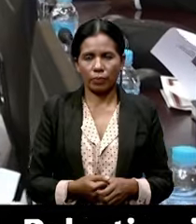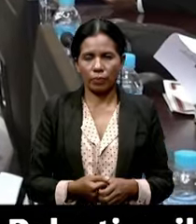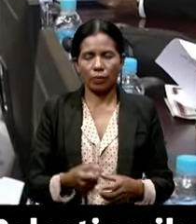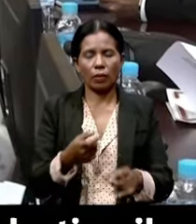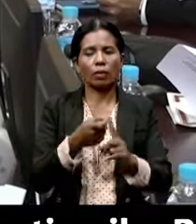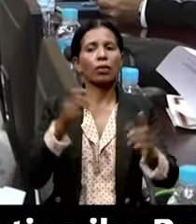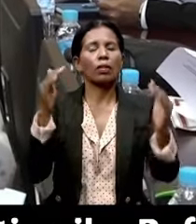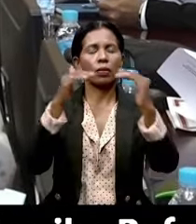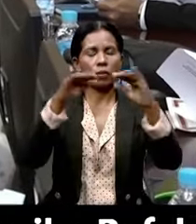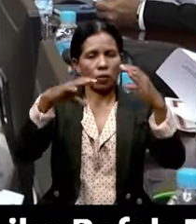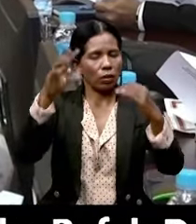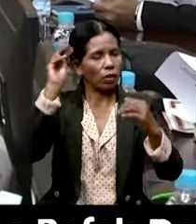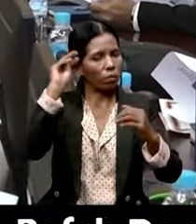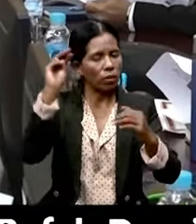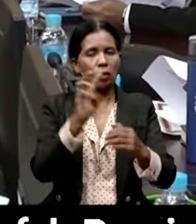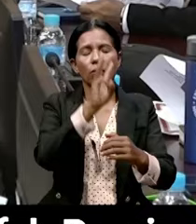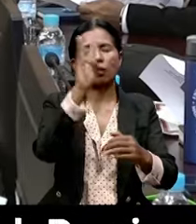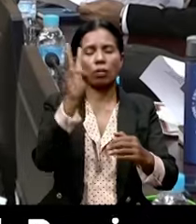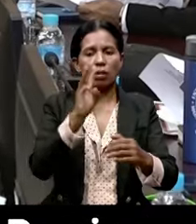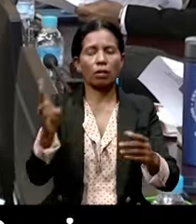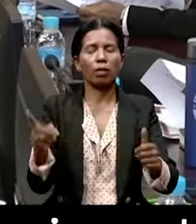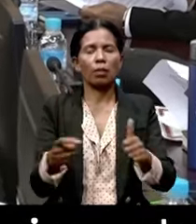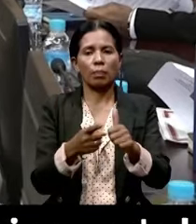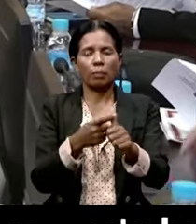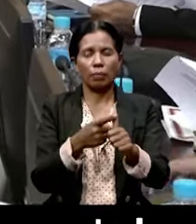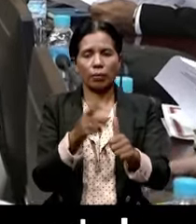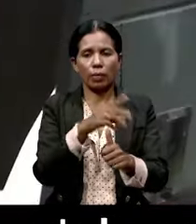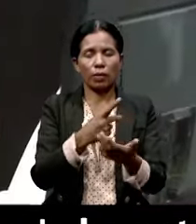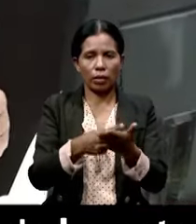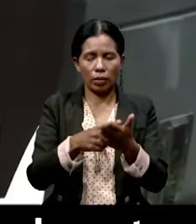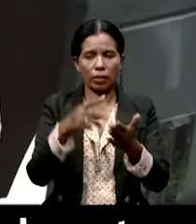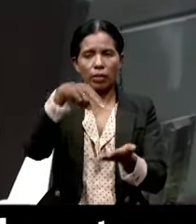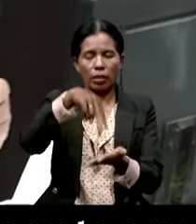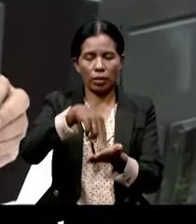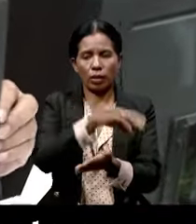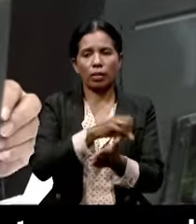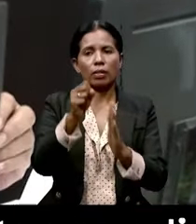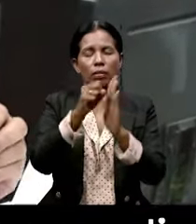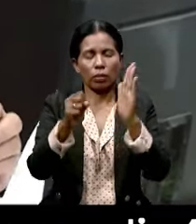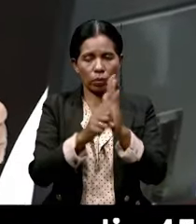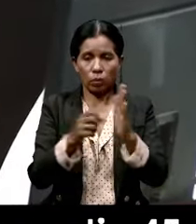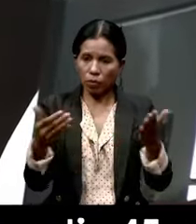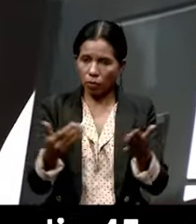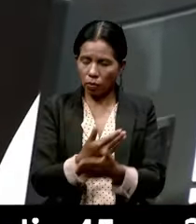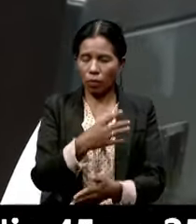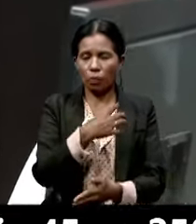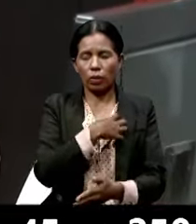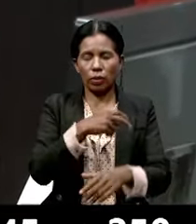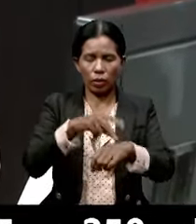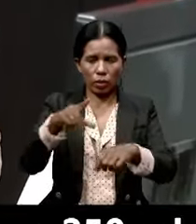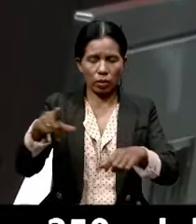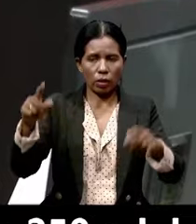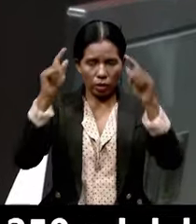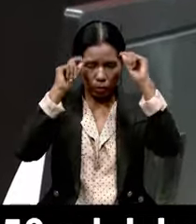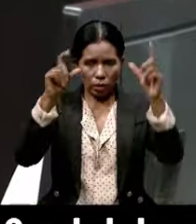Negócio e reunião Conselho Ministro Quarta Nem aprova o projeto decreto-lei que estabelece Estatuto FOM Polícia Nacional Timor-Leste. Estatuto FOM